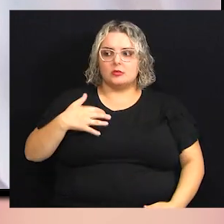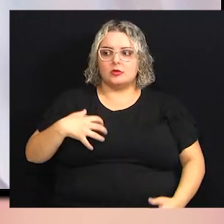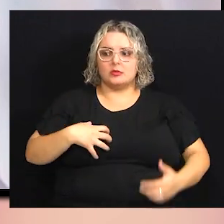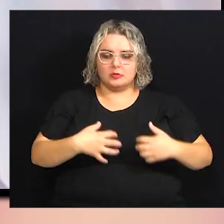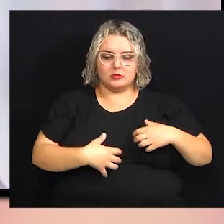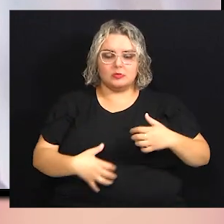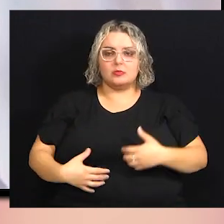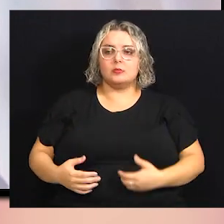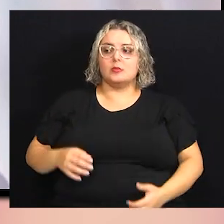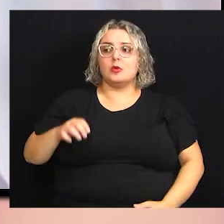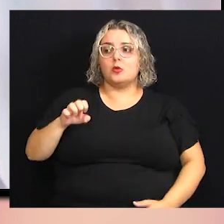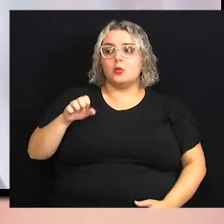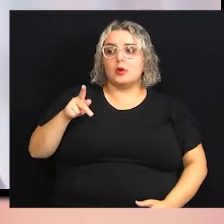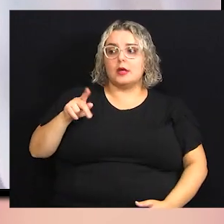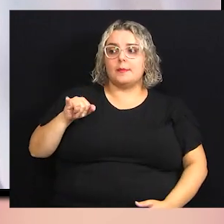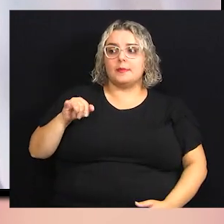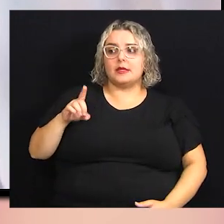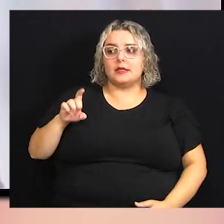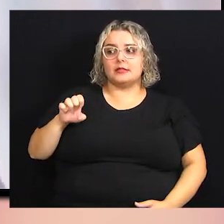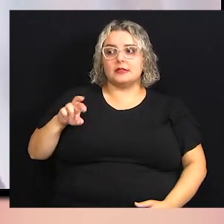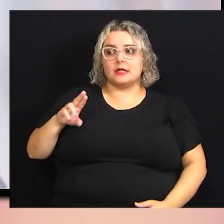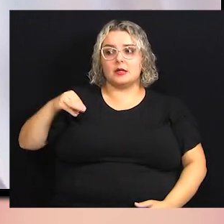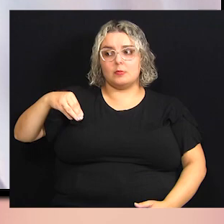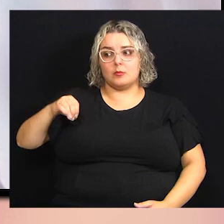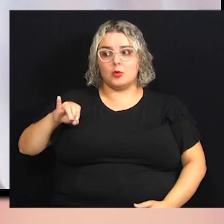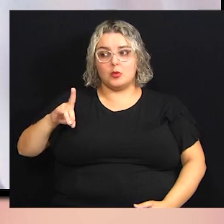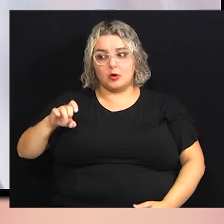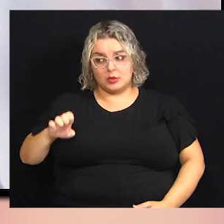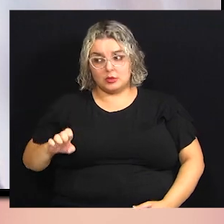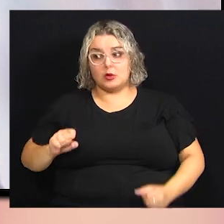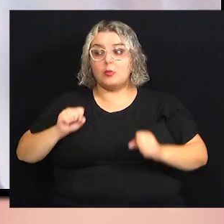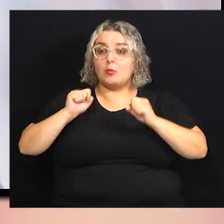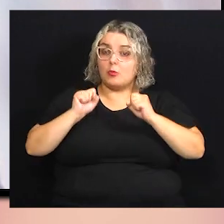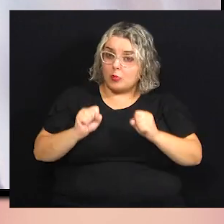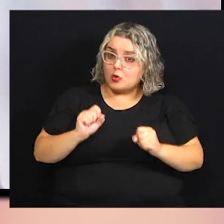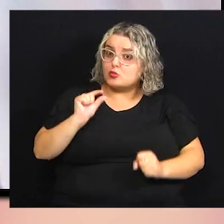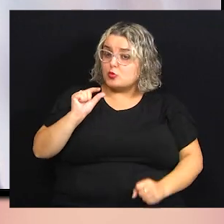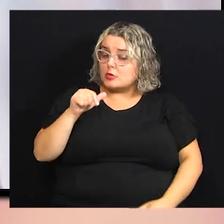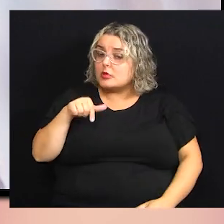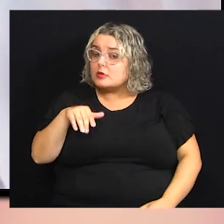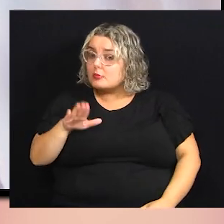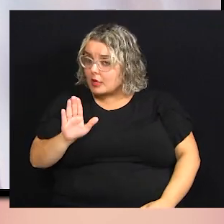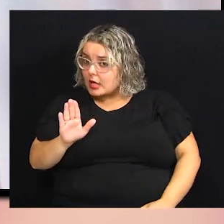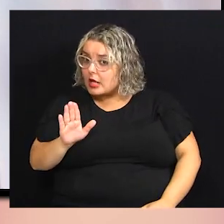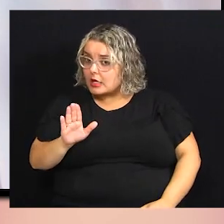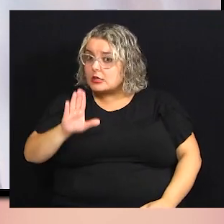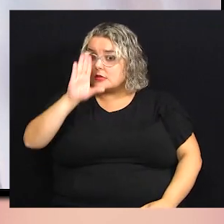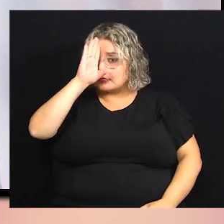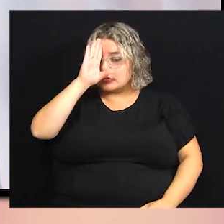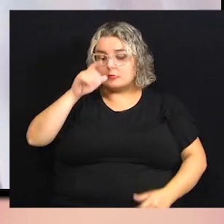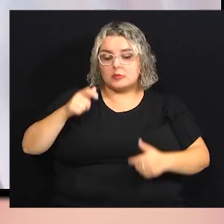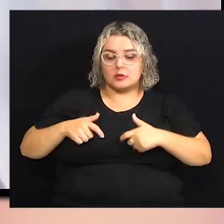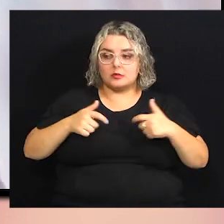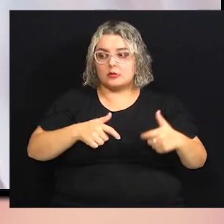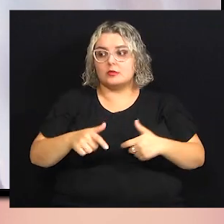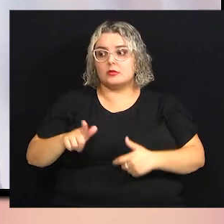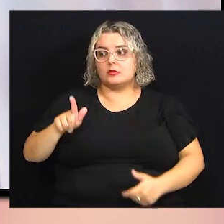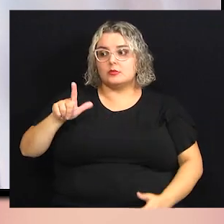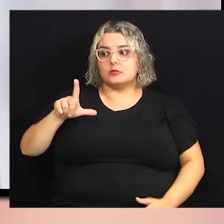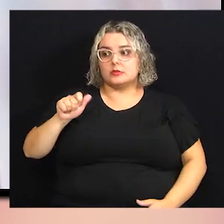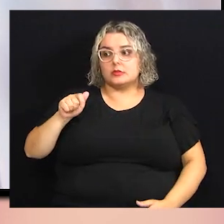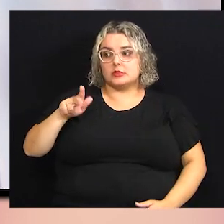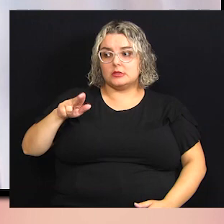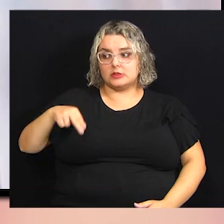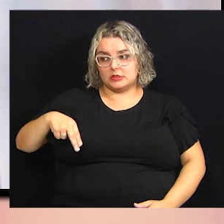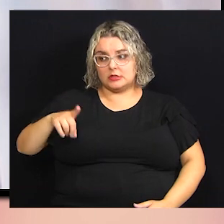para outros órgãos. O epidermoide, isso pode acontecer numa frequência um pouquinho maior, principalmente para aquelas regiões dos